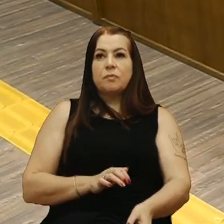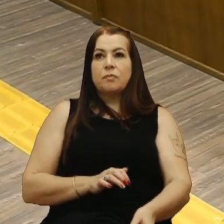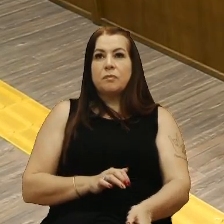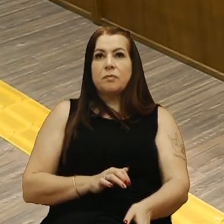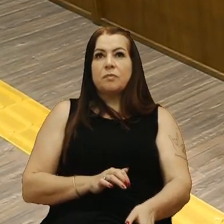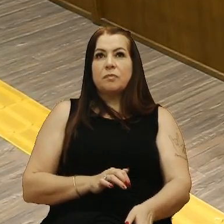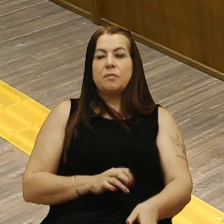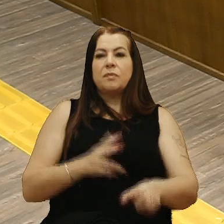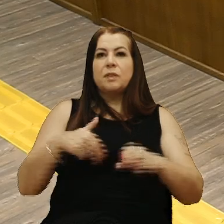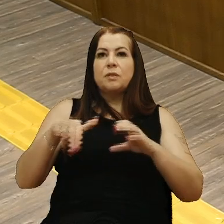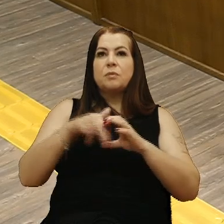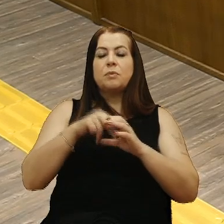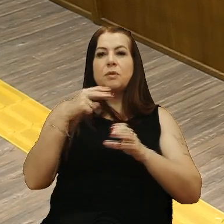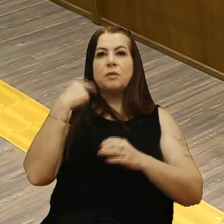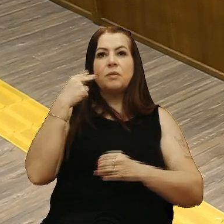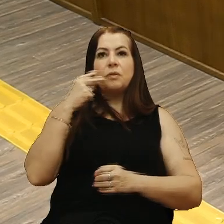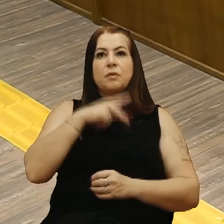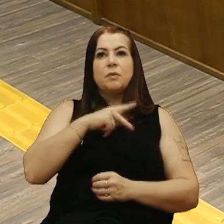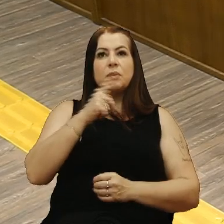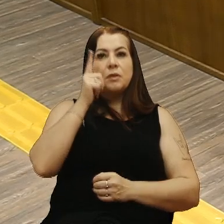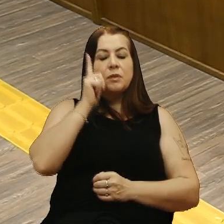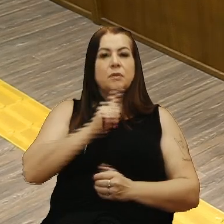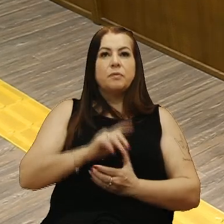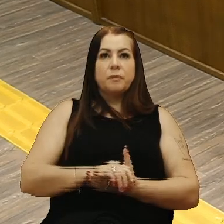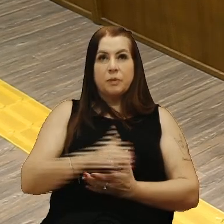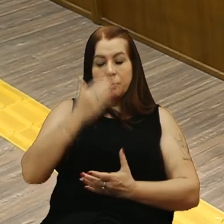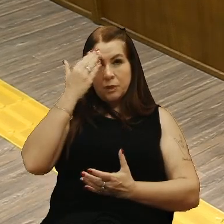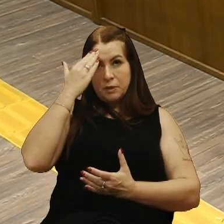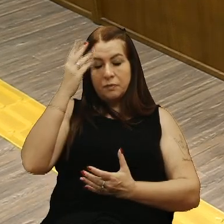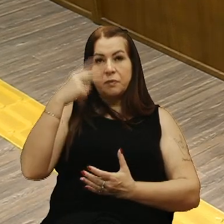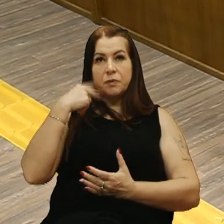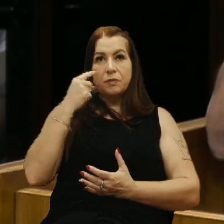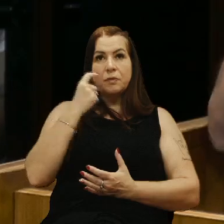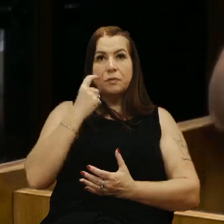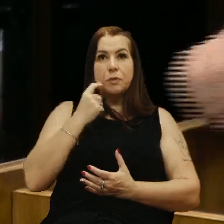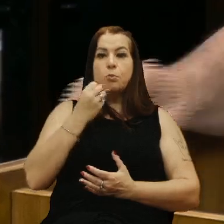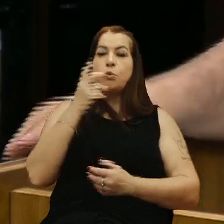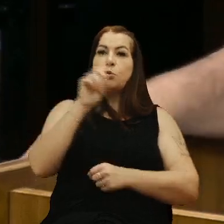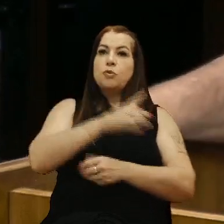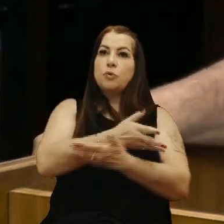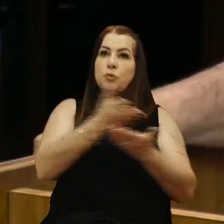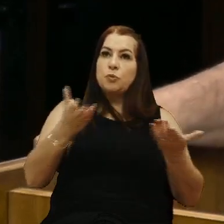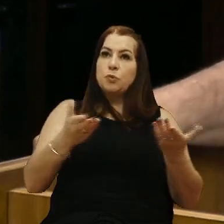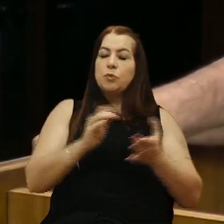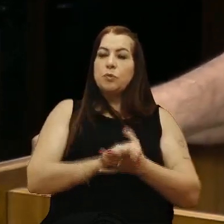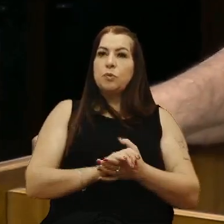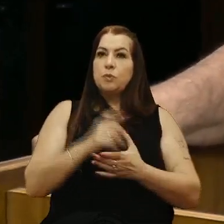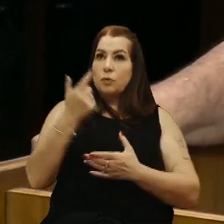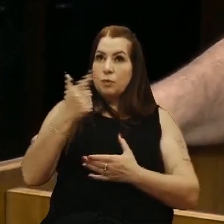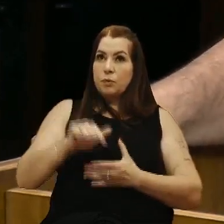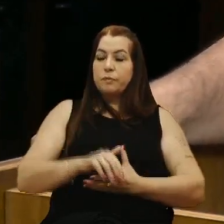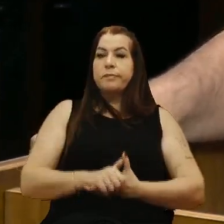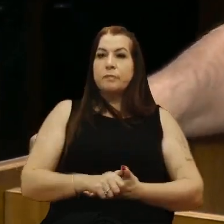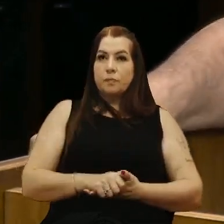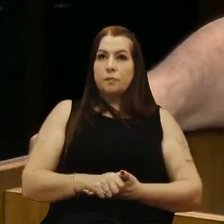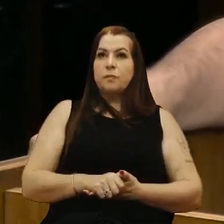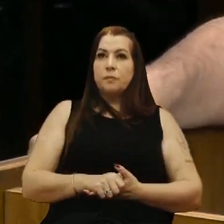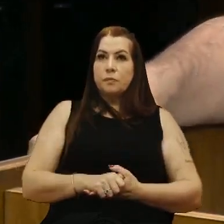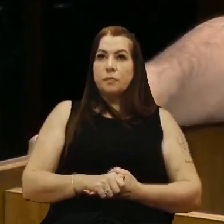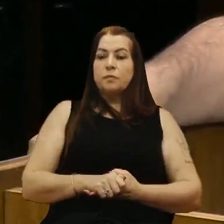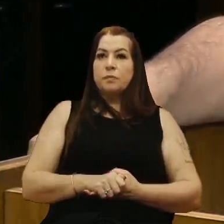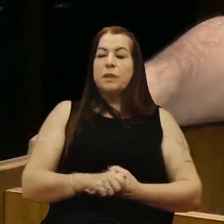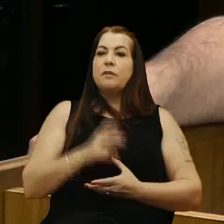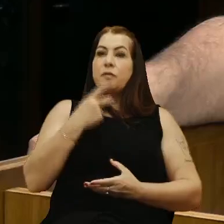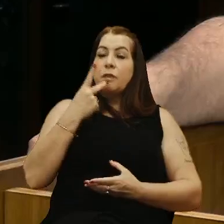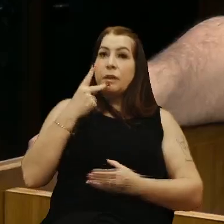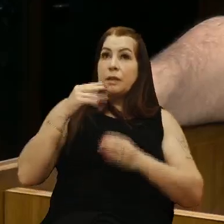Da tribuna, vereador presidente Lucas Carenhato. Obrigado, vereador Petrini. Bom dia a todos e a todas novamente. Dizer que